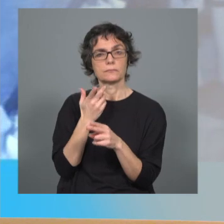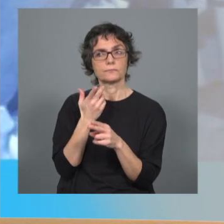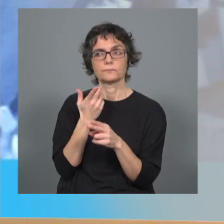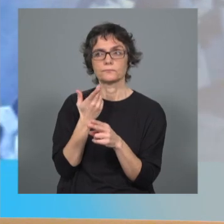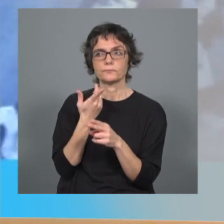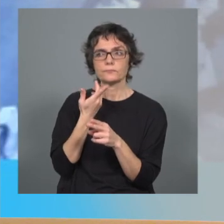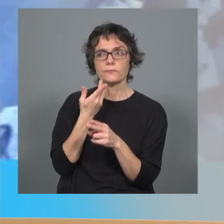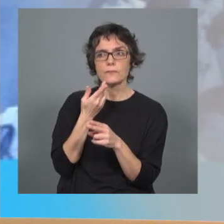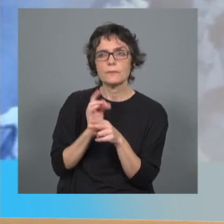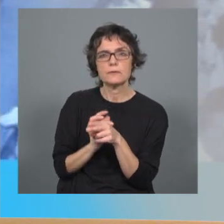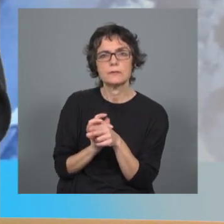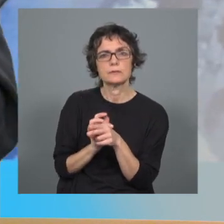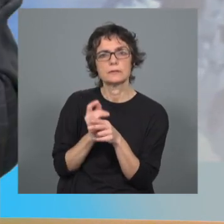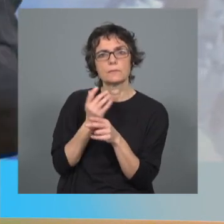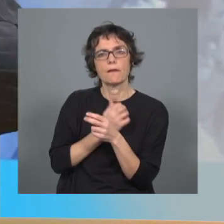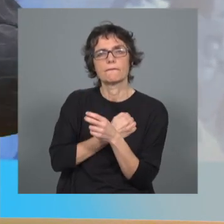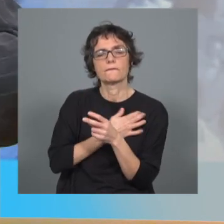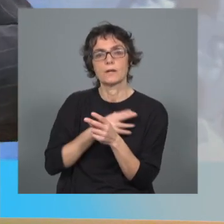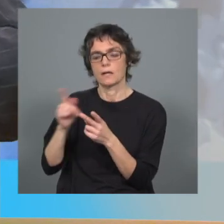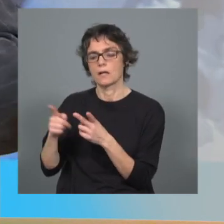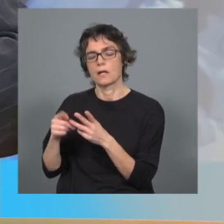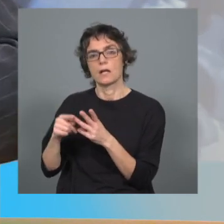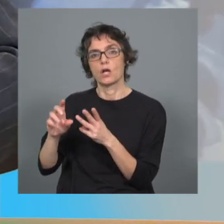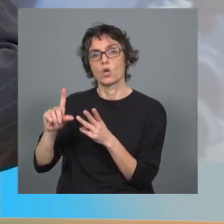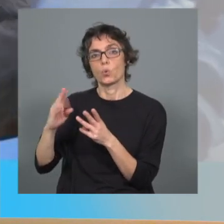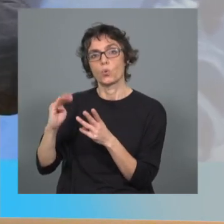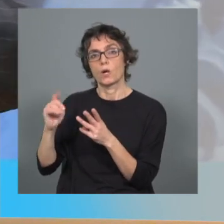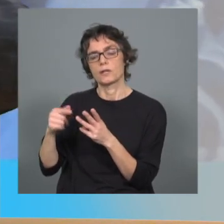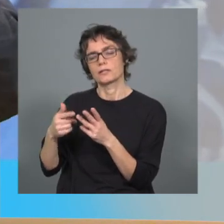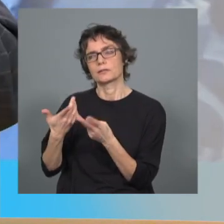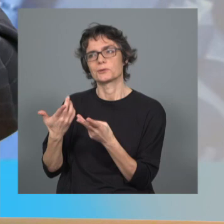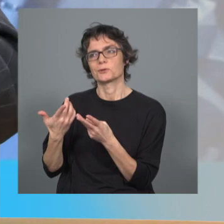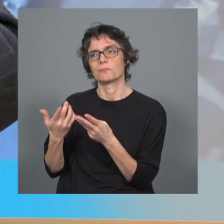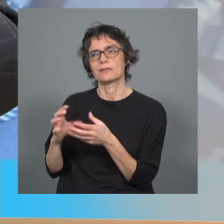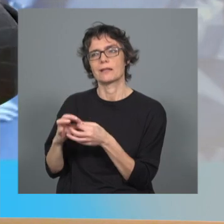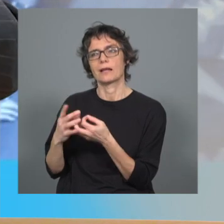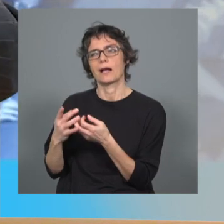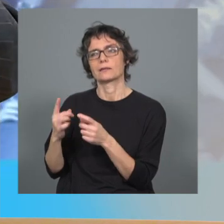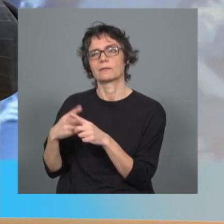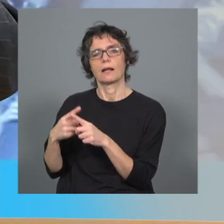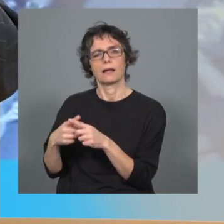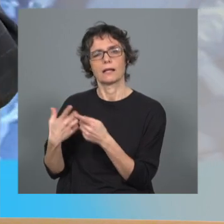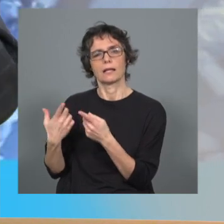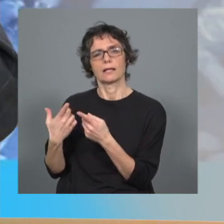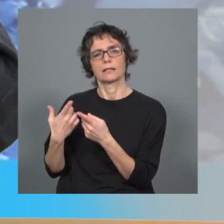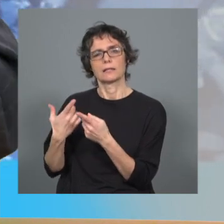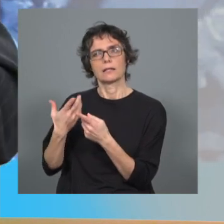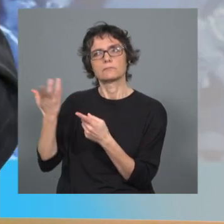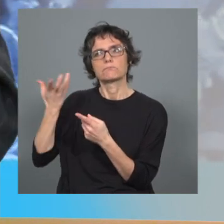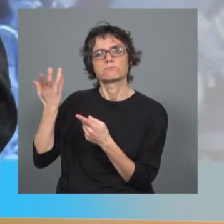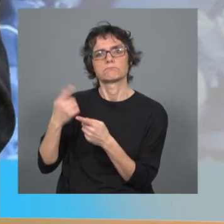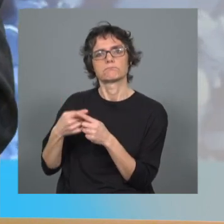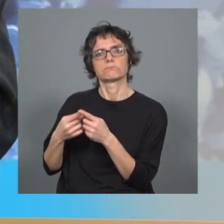contexto difícil e diferente. Lucas, marcado pelo seu humanismo grego e pela sua cultura